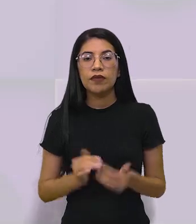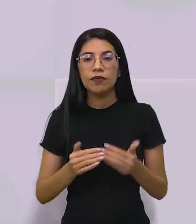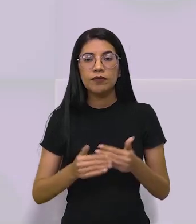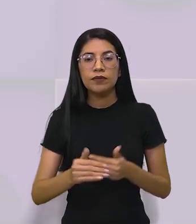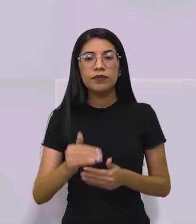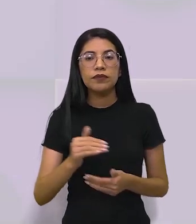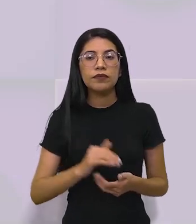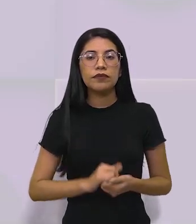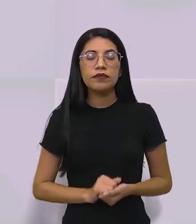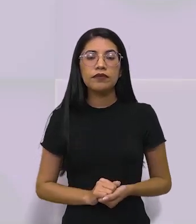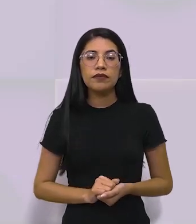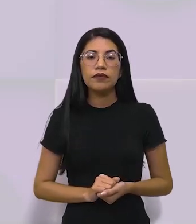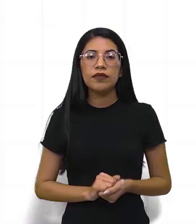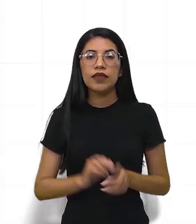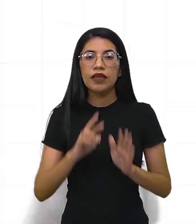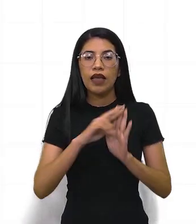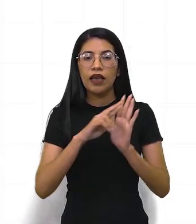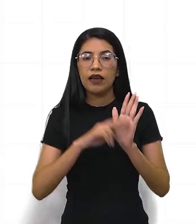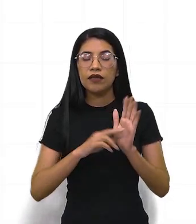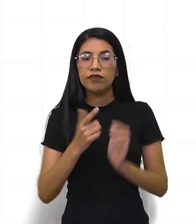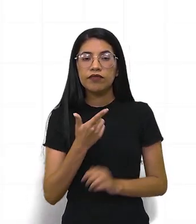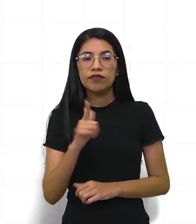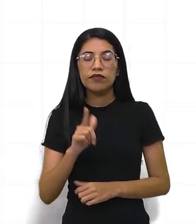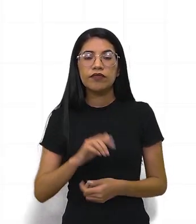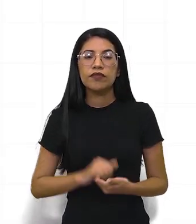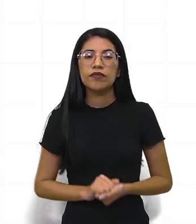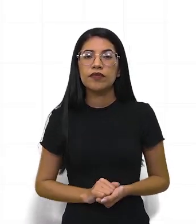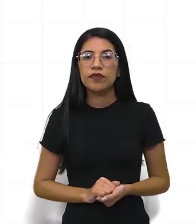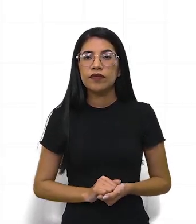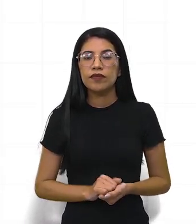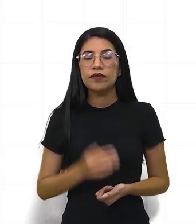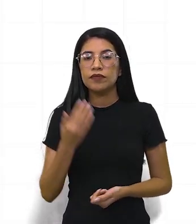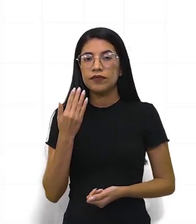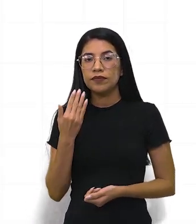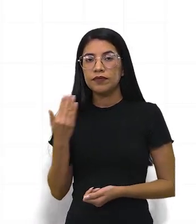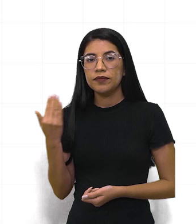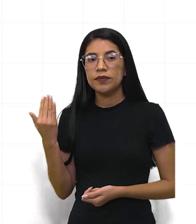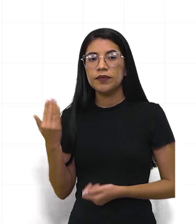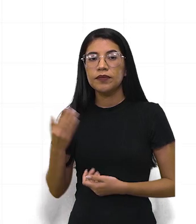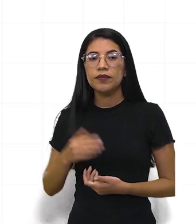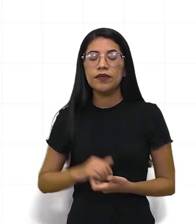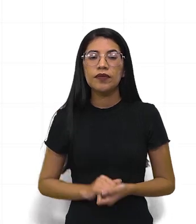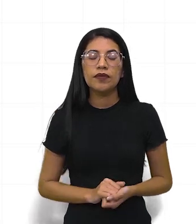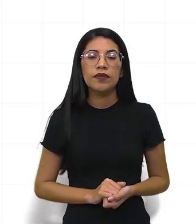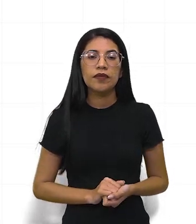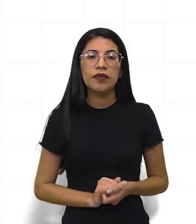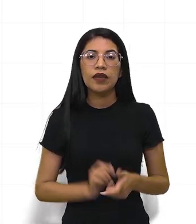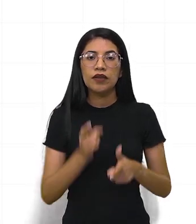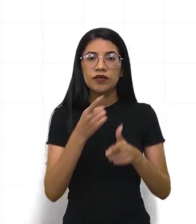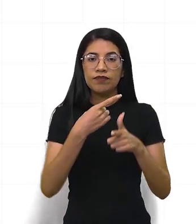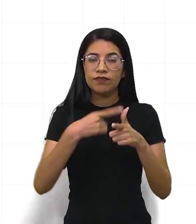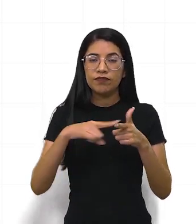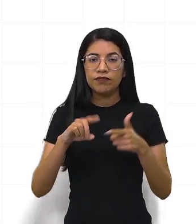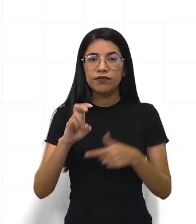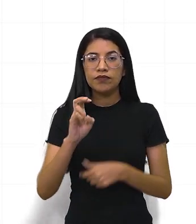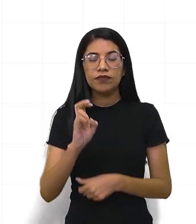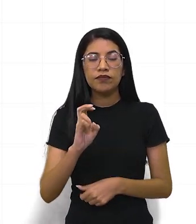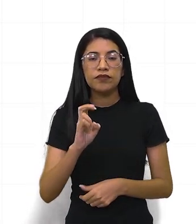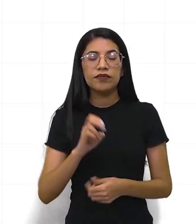que temos mais regrinhas aí bem mais simples. Vamos então à nossa cartela, porque nós temos agora divisibilidade por